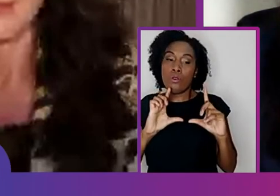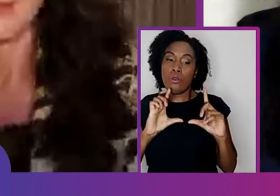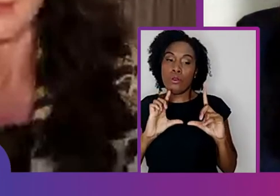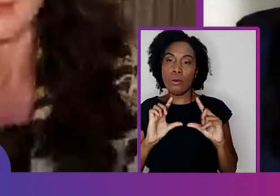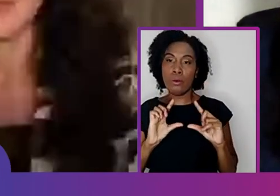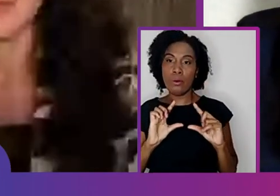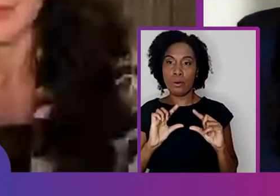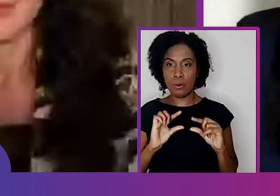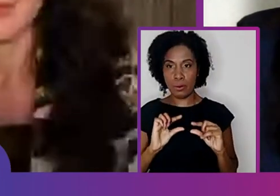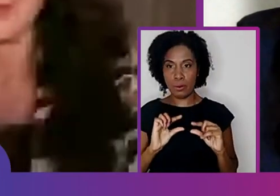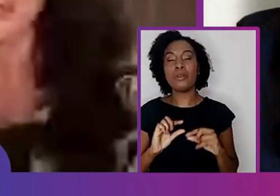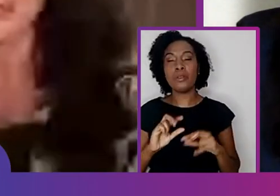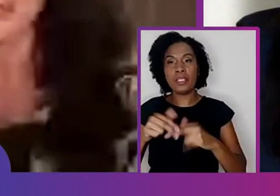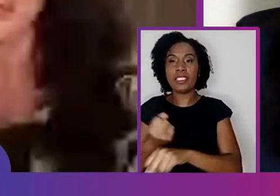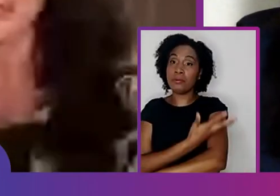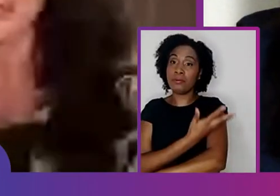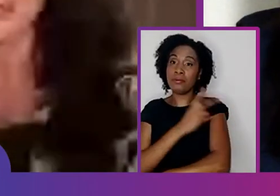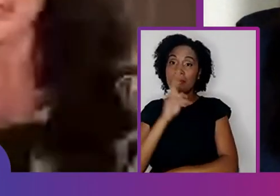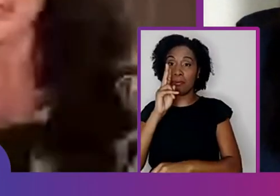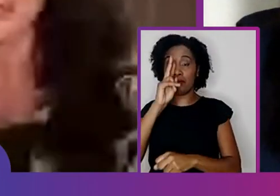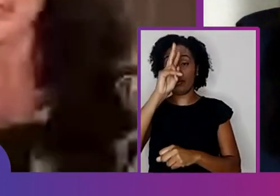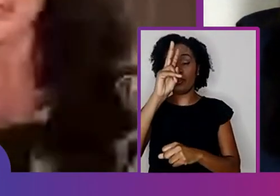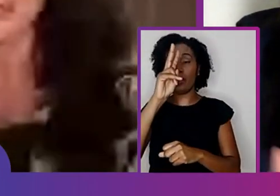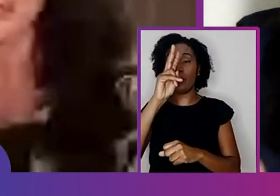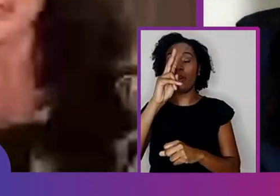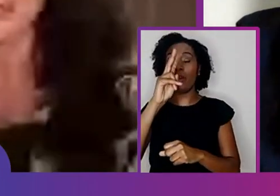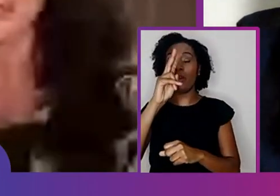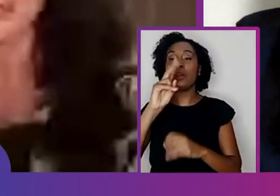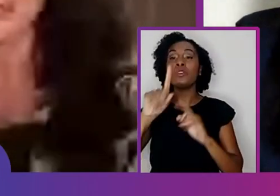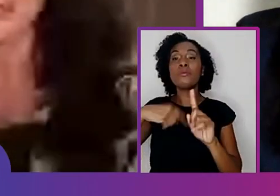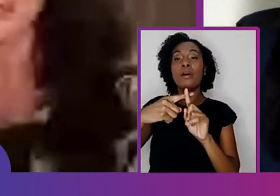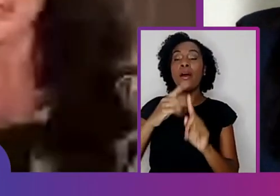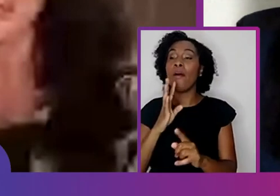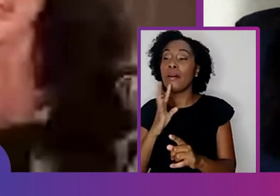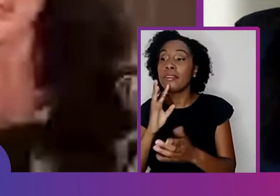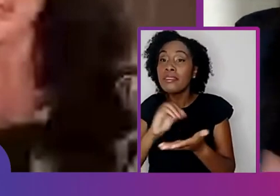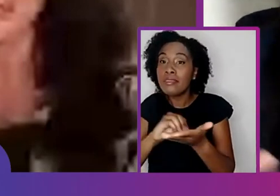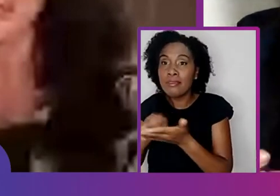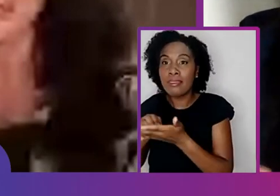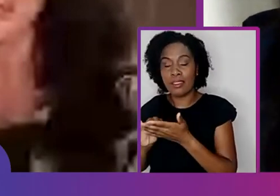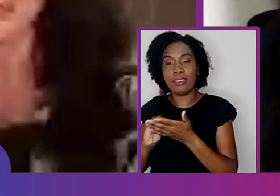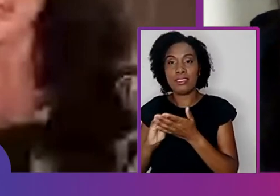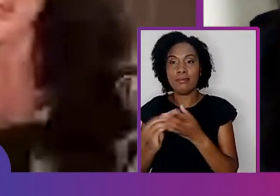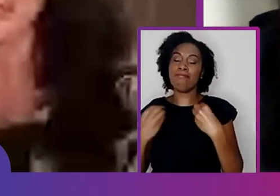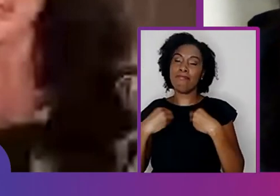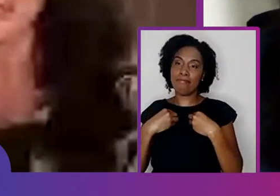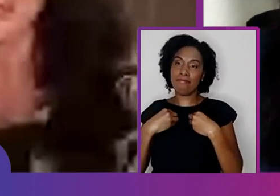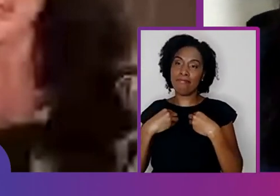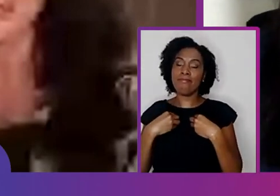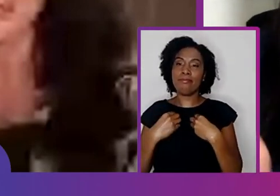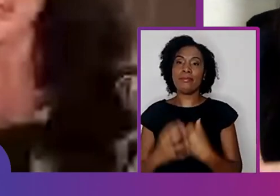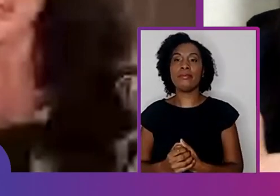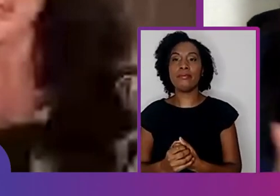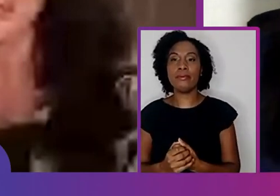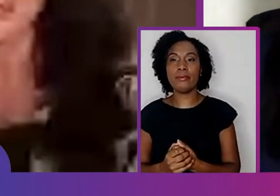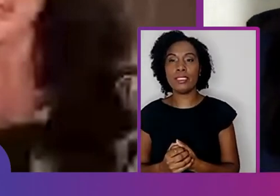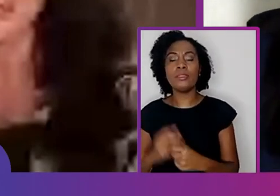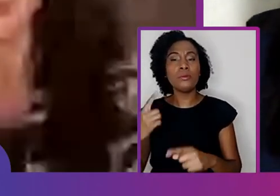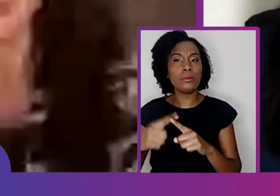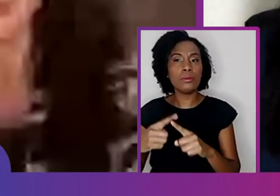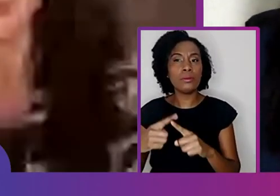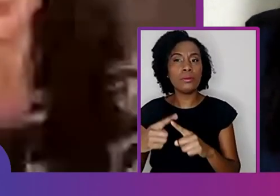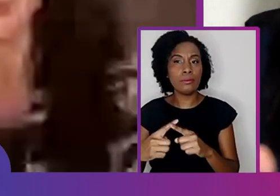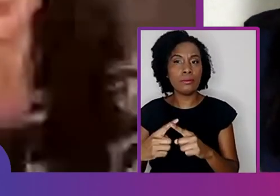agravada pela falta de conhecimento. Por quê? E aí eu acho que esse é um outro ponto importante que tem tudo a ver com esse negacionismo.